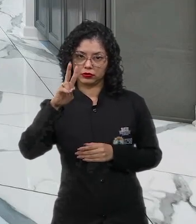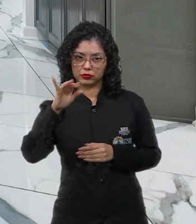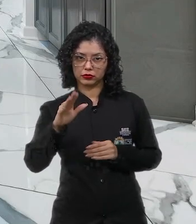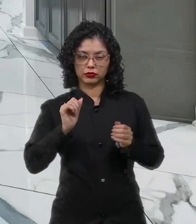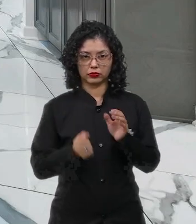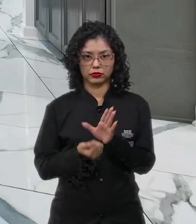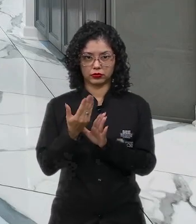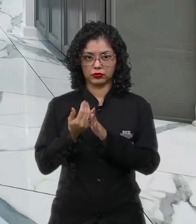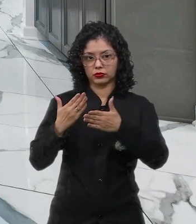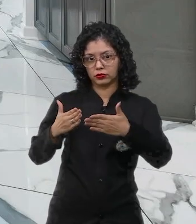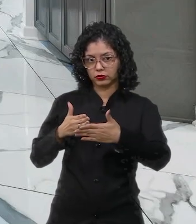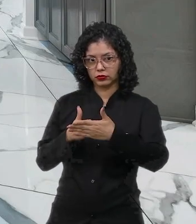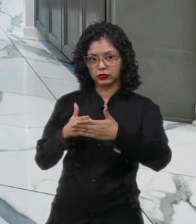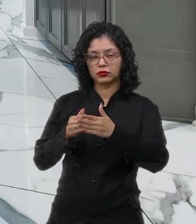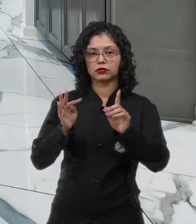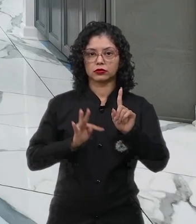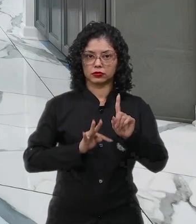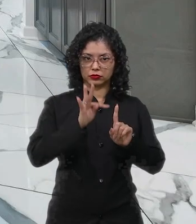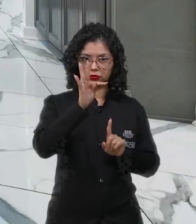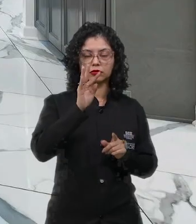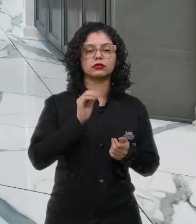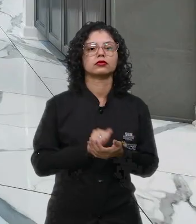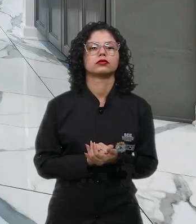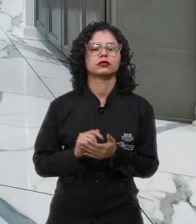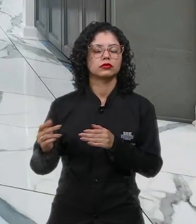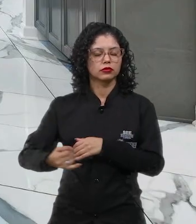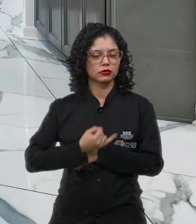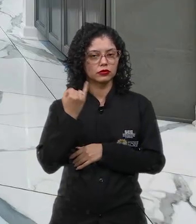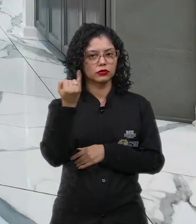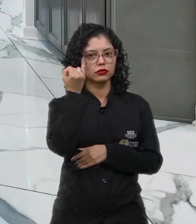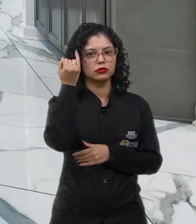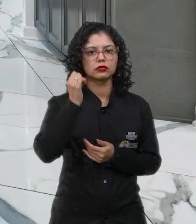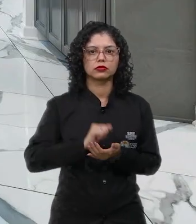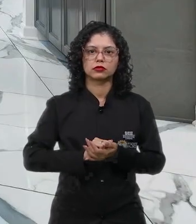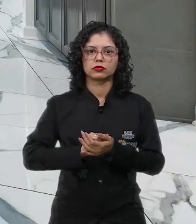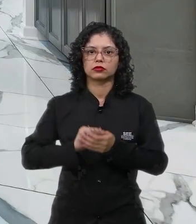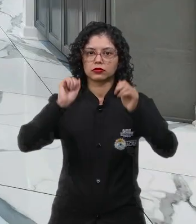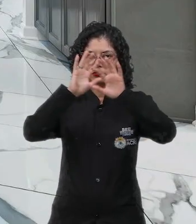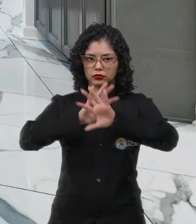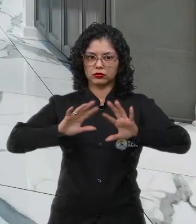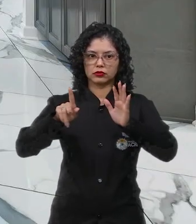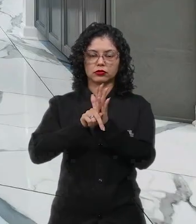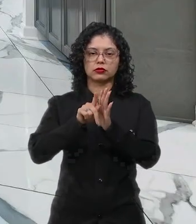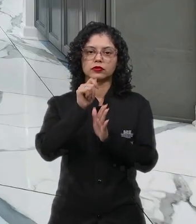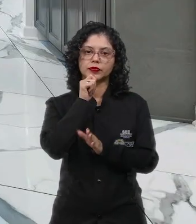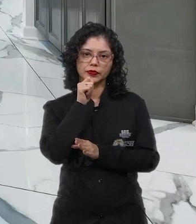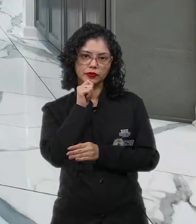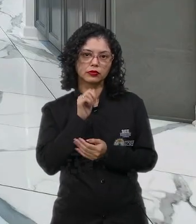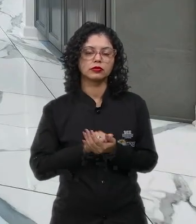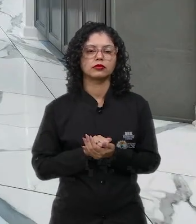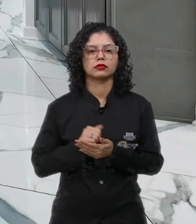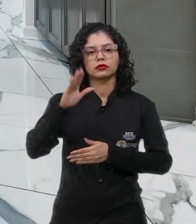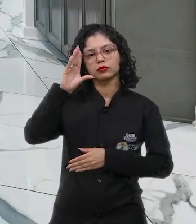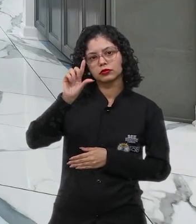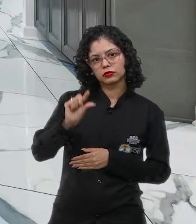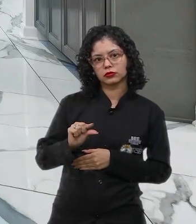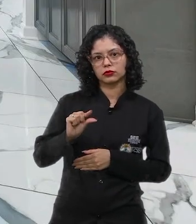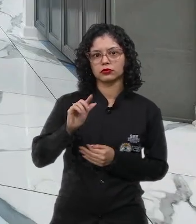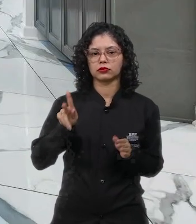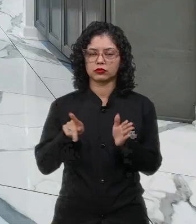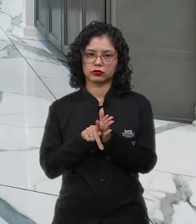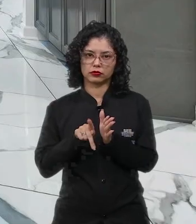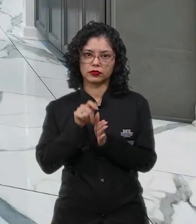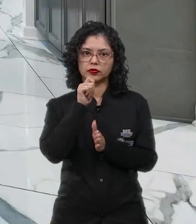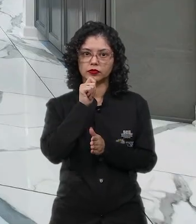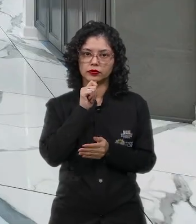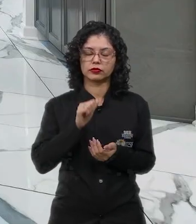criar uma barreira térmica que vai ser eficiente ali com as células do ar estanque. Né? Então, ela tem uma baixa condutividade térmica,